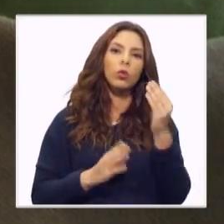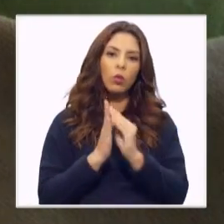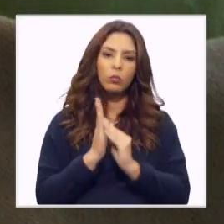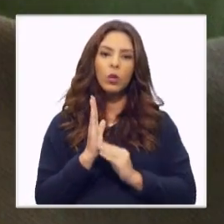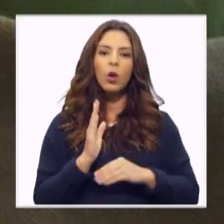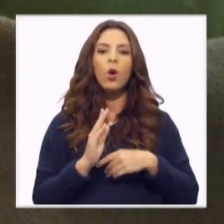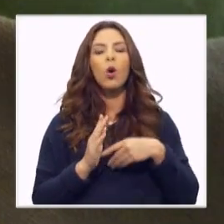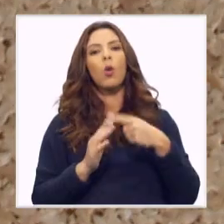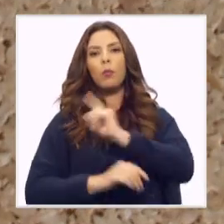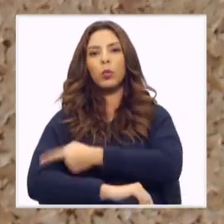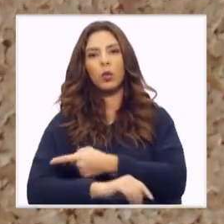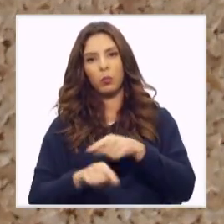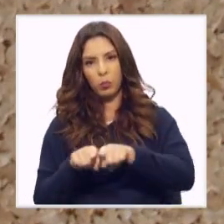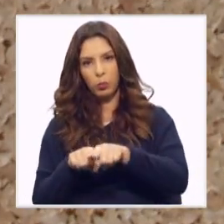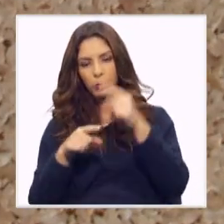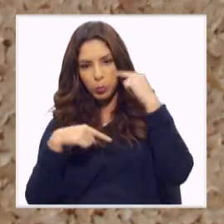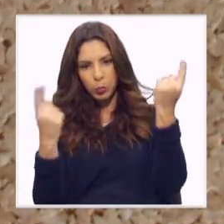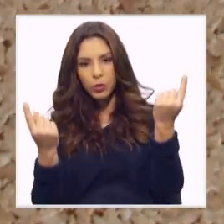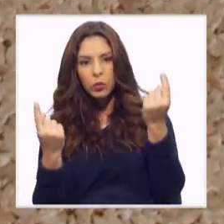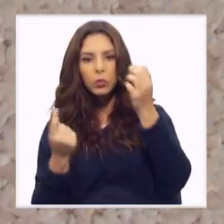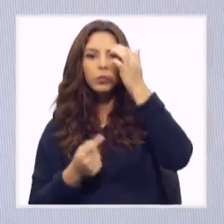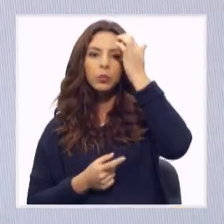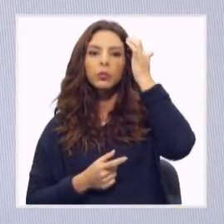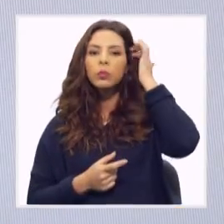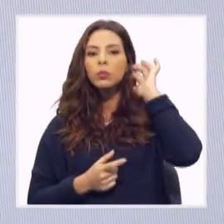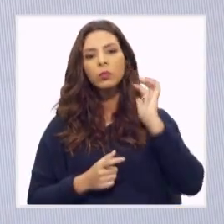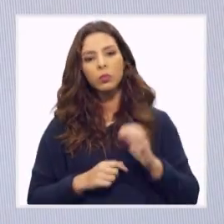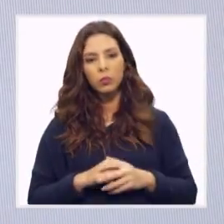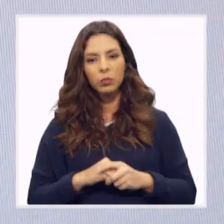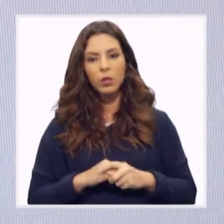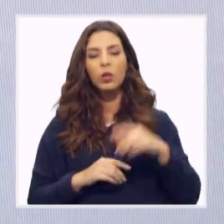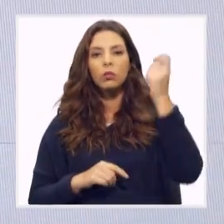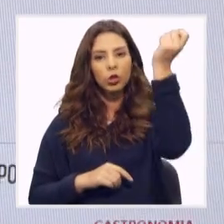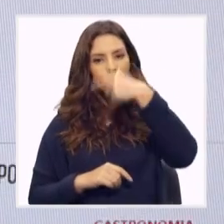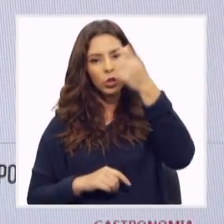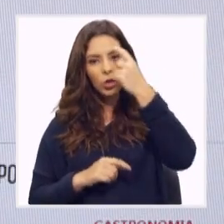e sou autor do Poder Público. No meio de tanta conversa,